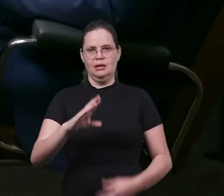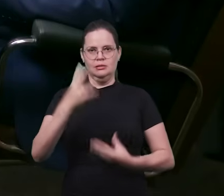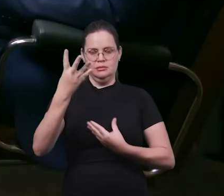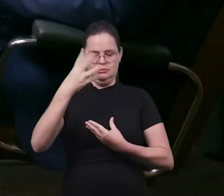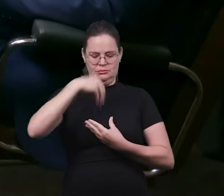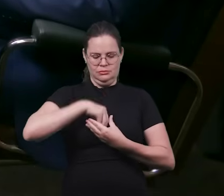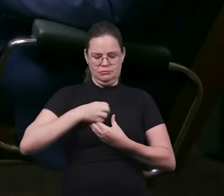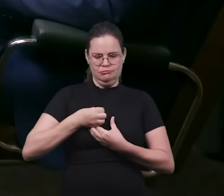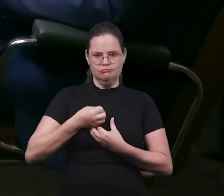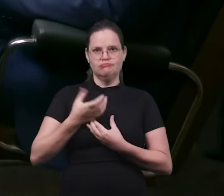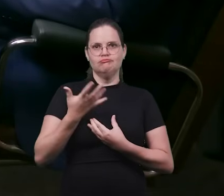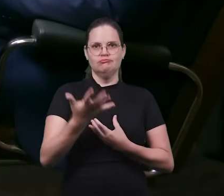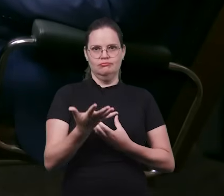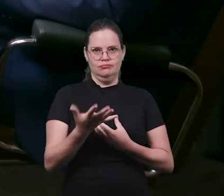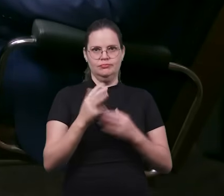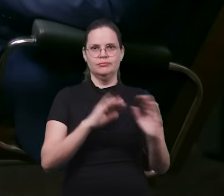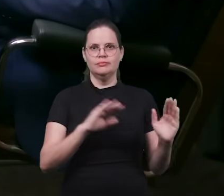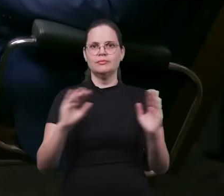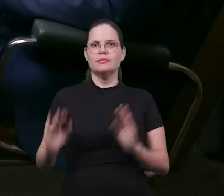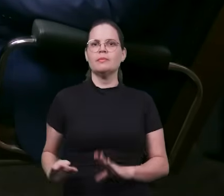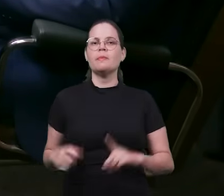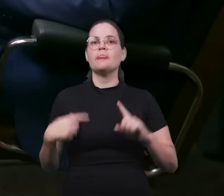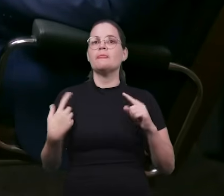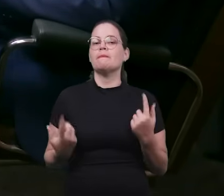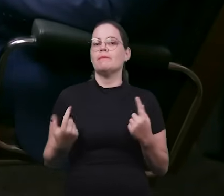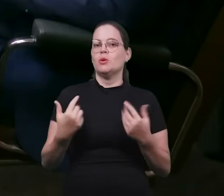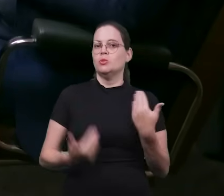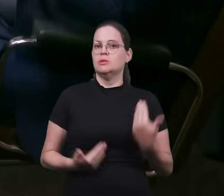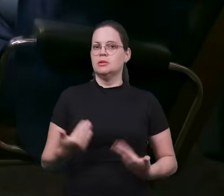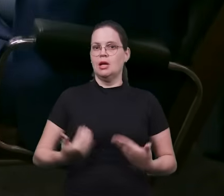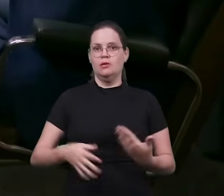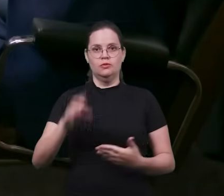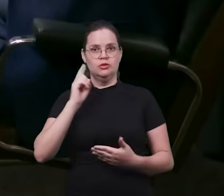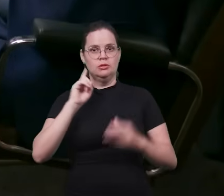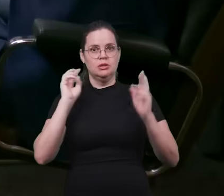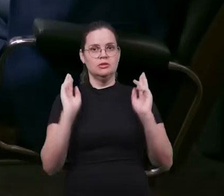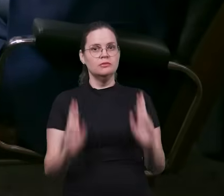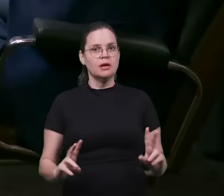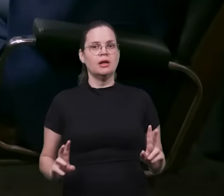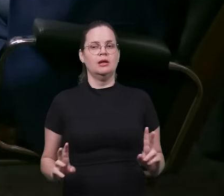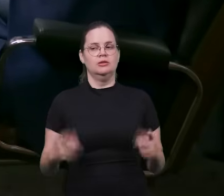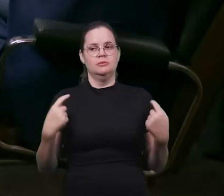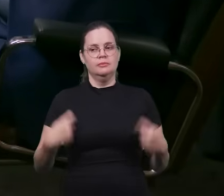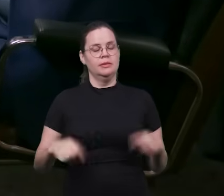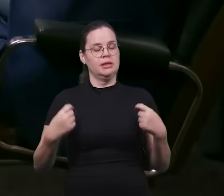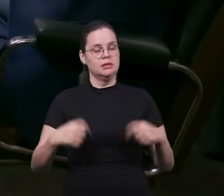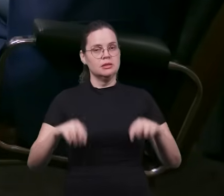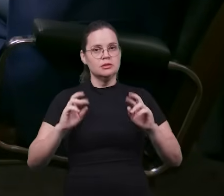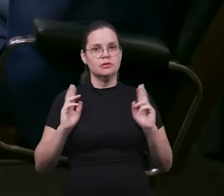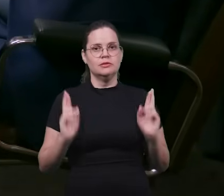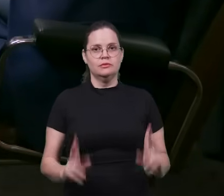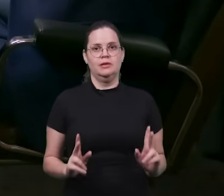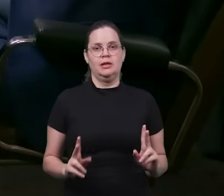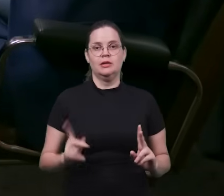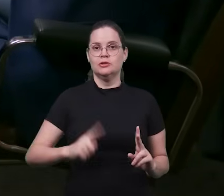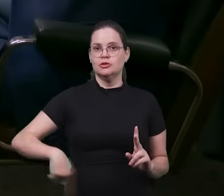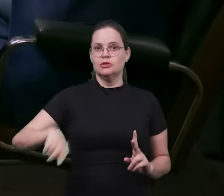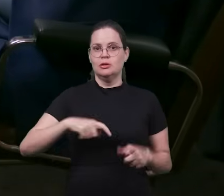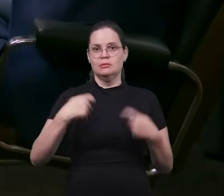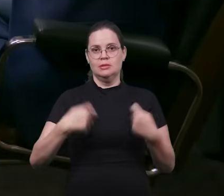O servo de Deus, ele tem de ser diferente. Ele precisa ser diferente. Nós precisamos sempre